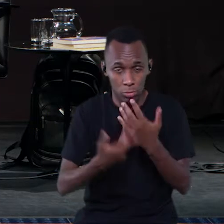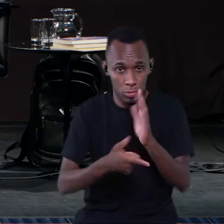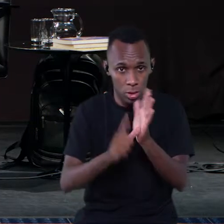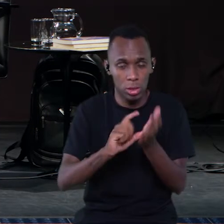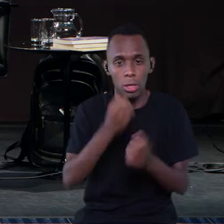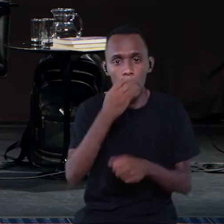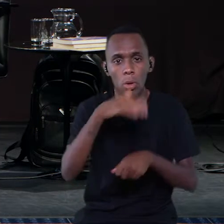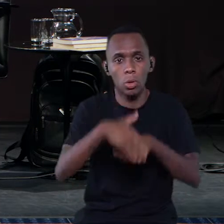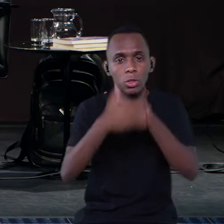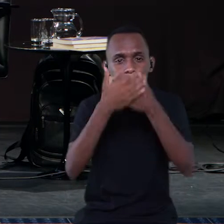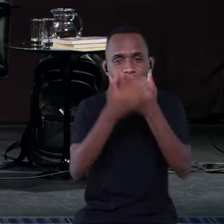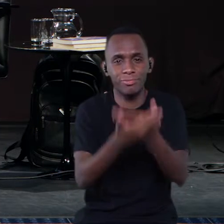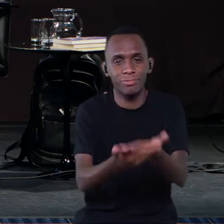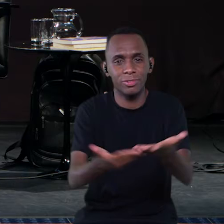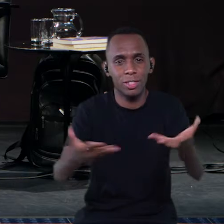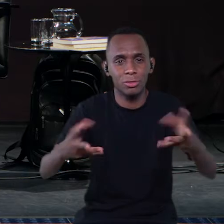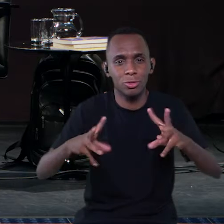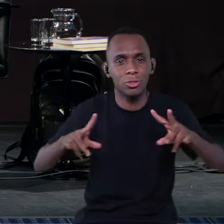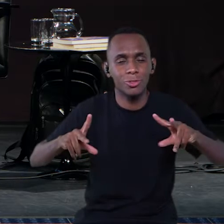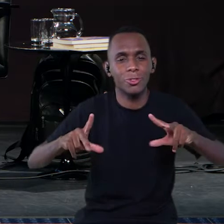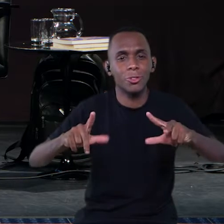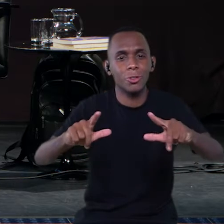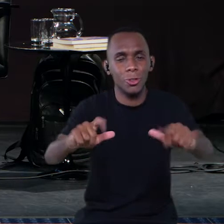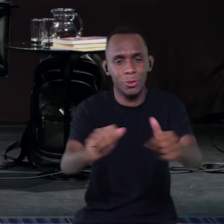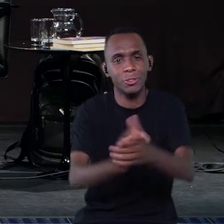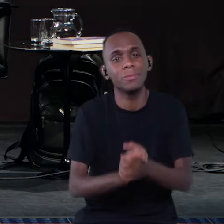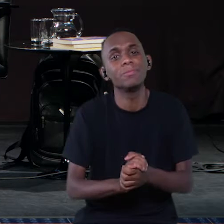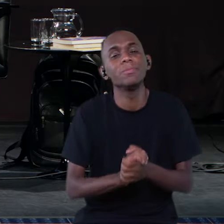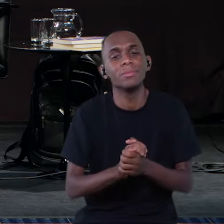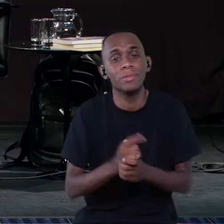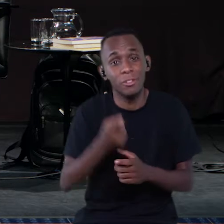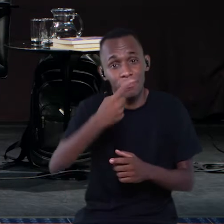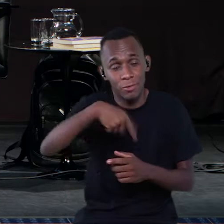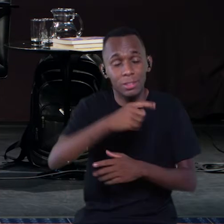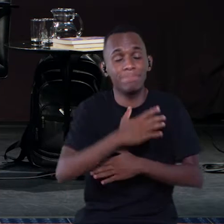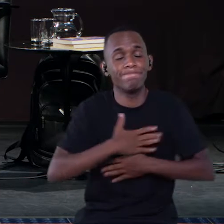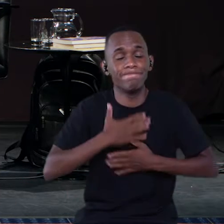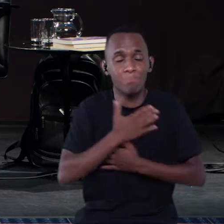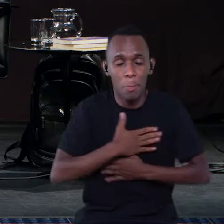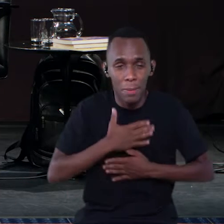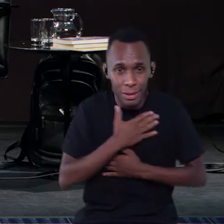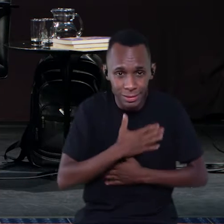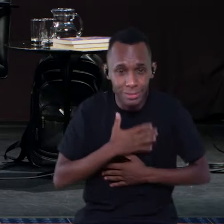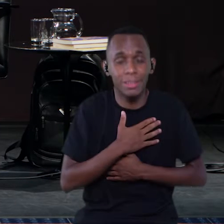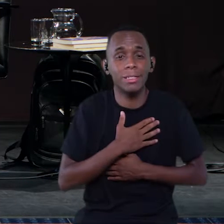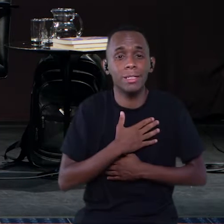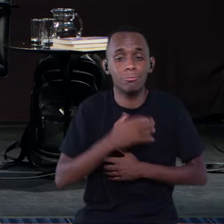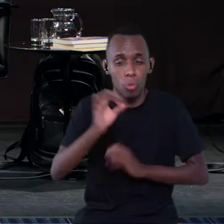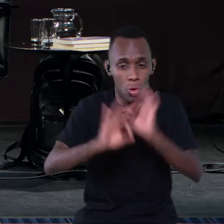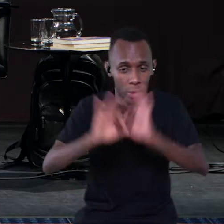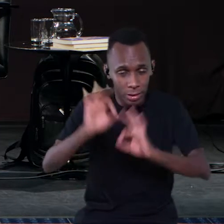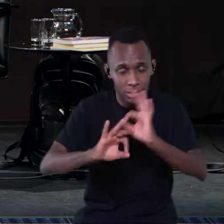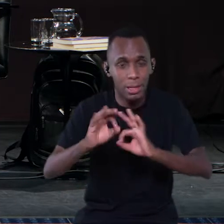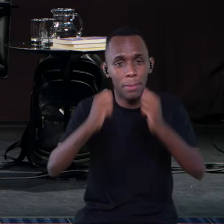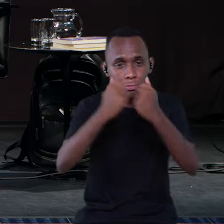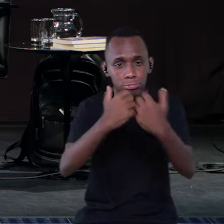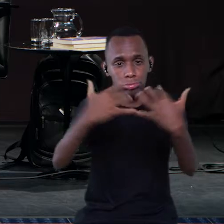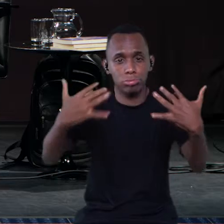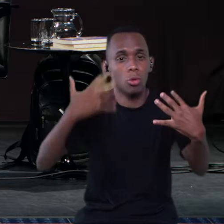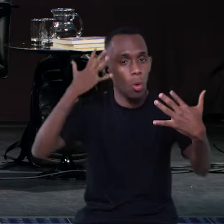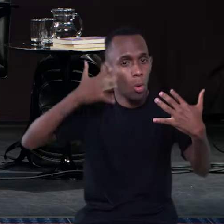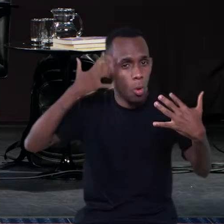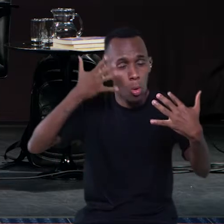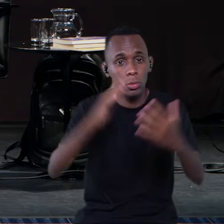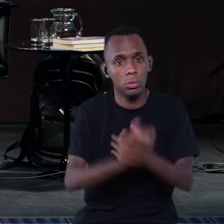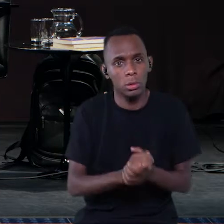mais nada, boa noite a todos, a todas, a todes, né, que tiveram aí o prazer de tirar um tempinho para nos acompanhar hoje.